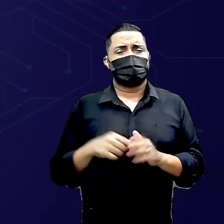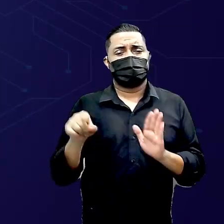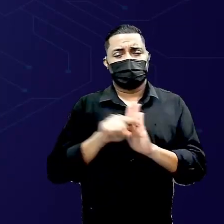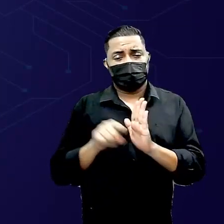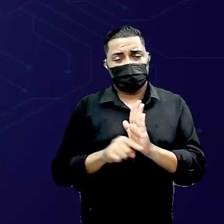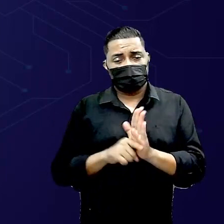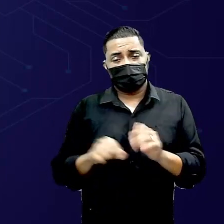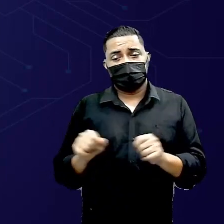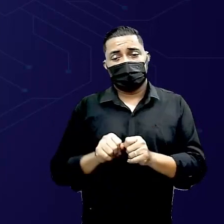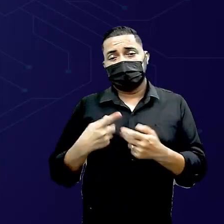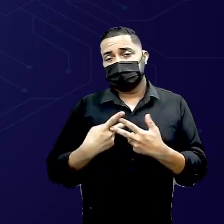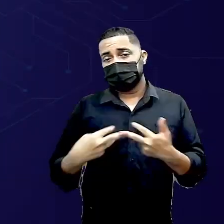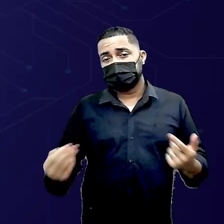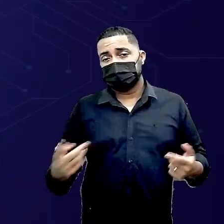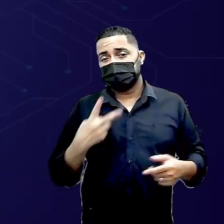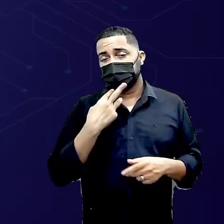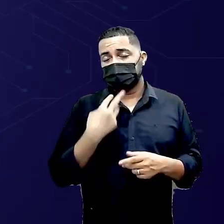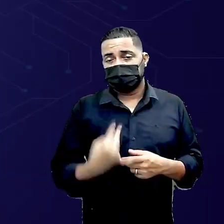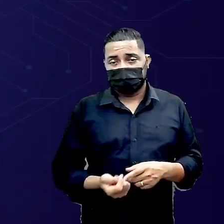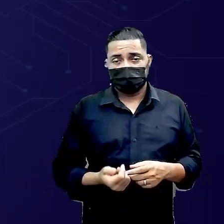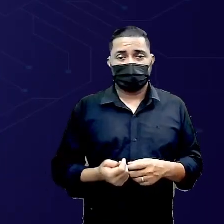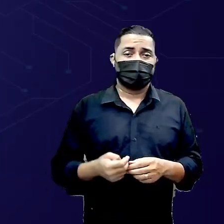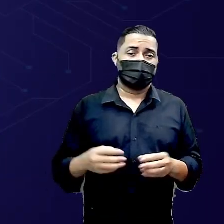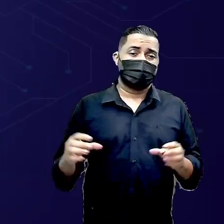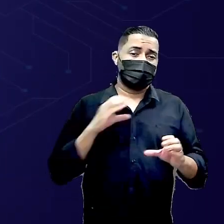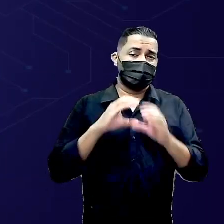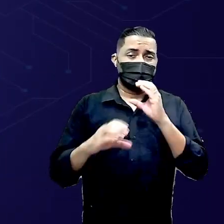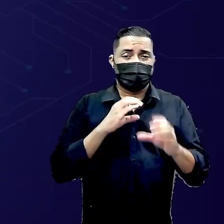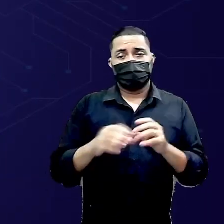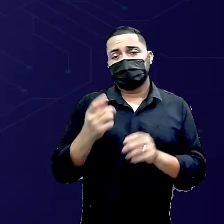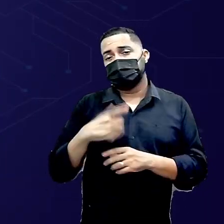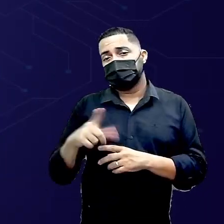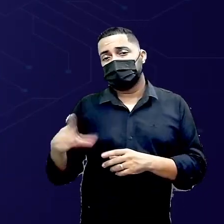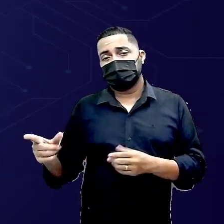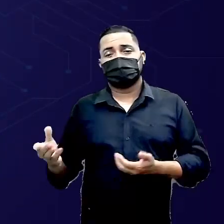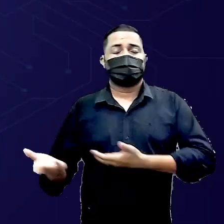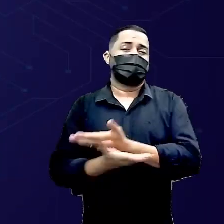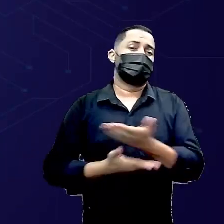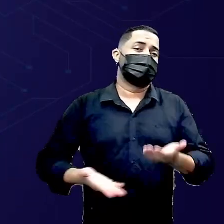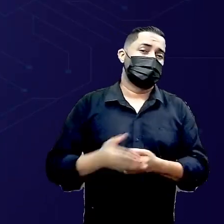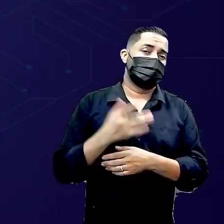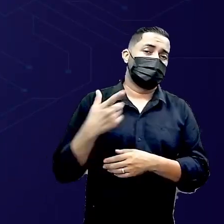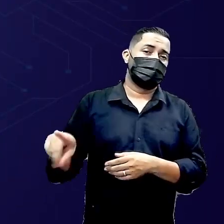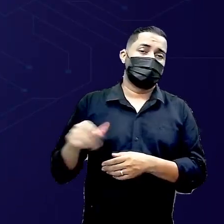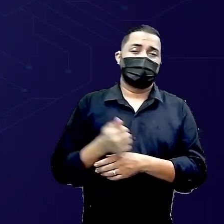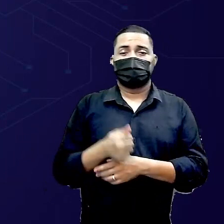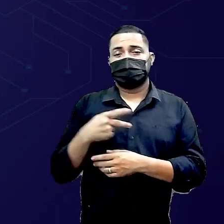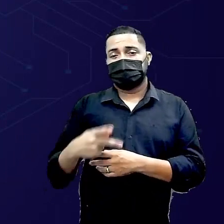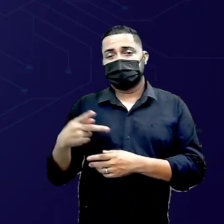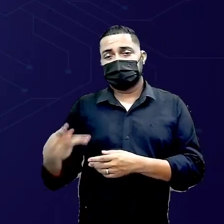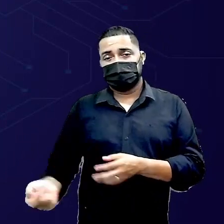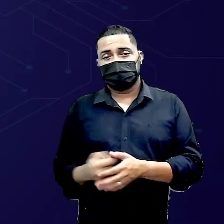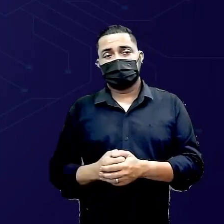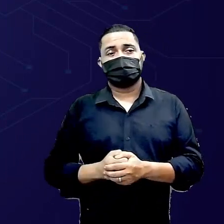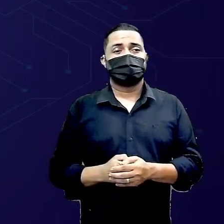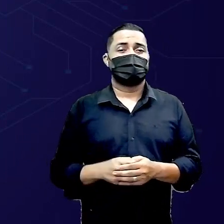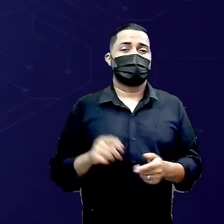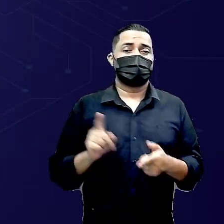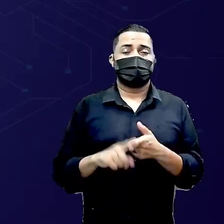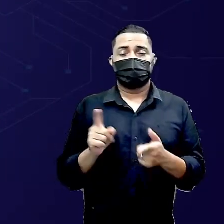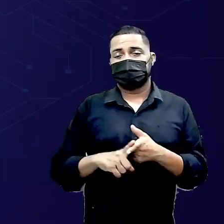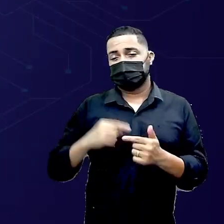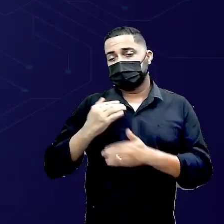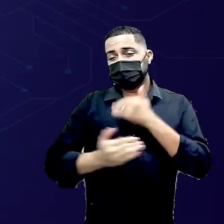edite várias linguagens ao mesmo tempo, se comunique com outros frameworks, interaja com outras aplicações, né, permitindo inclusive que